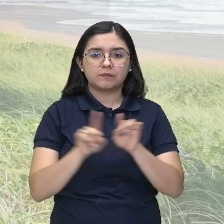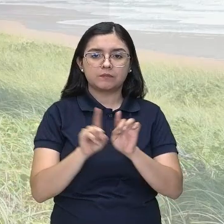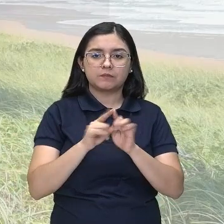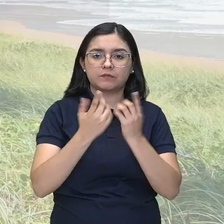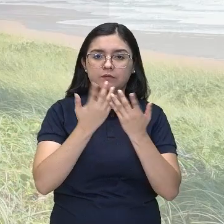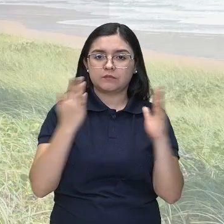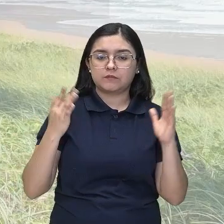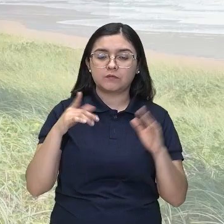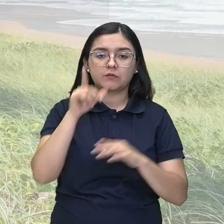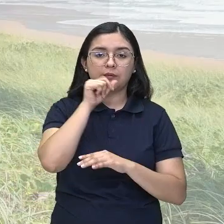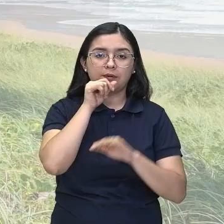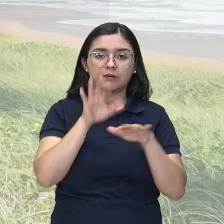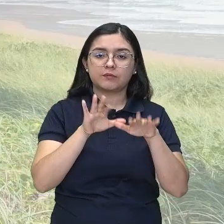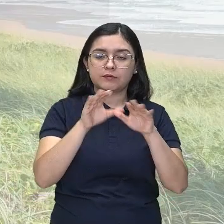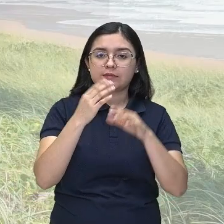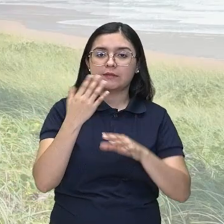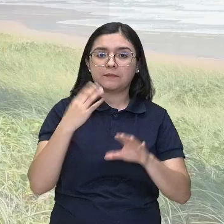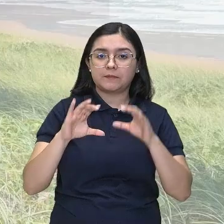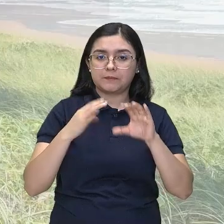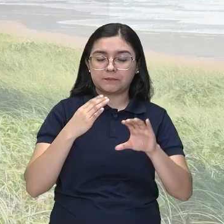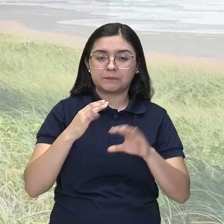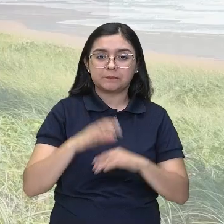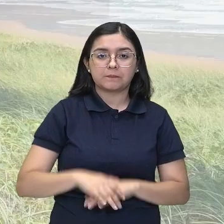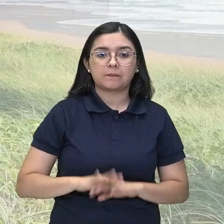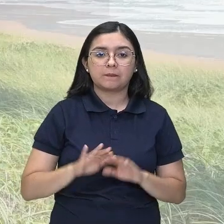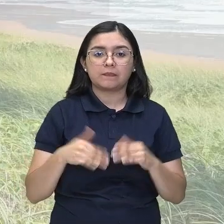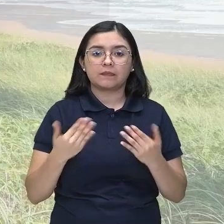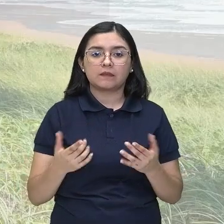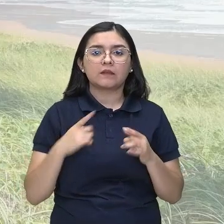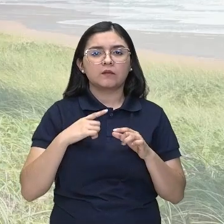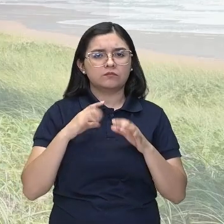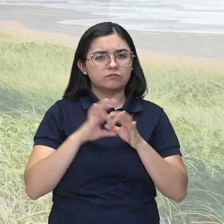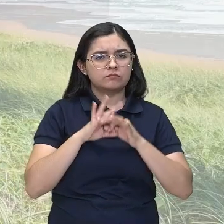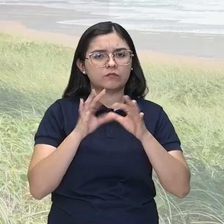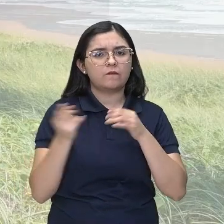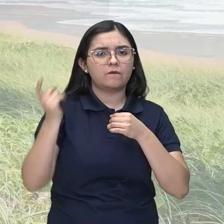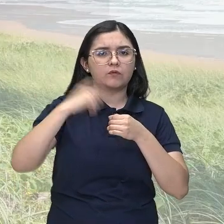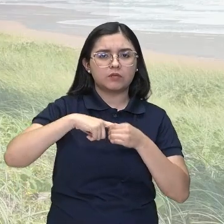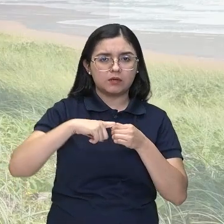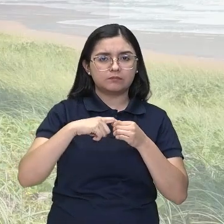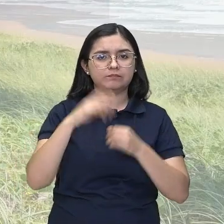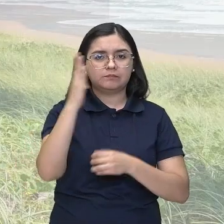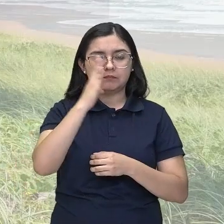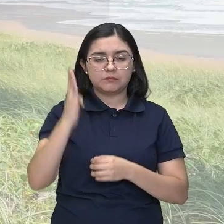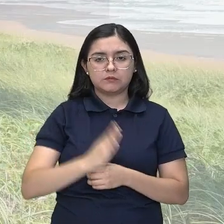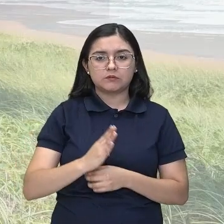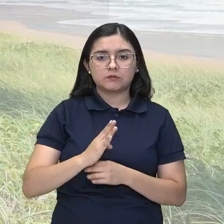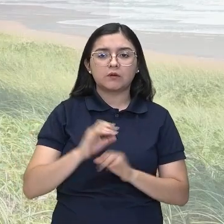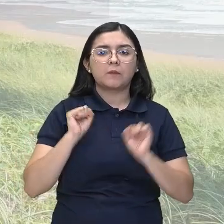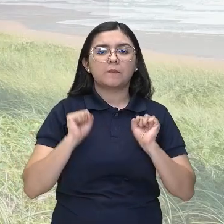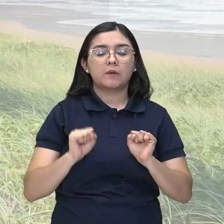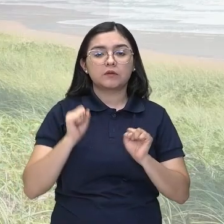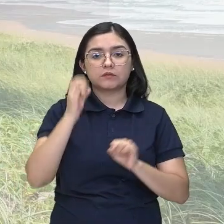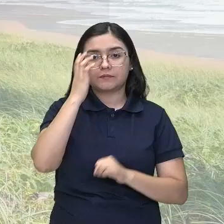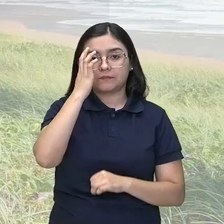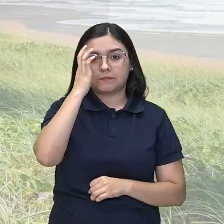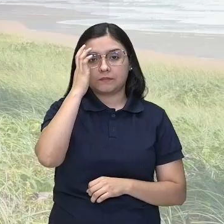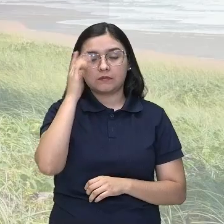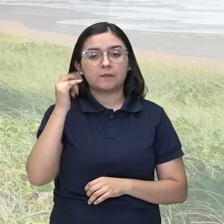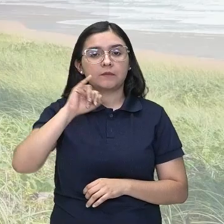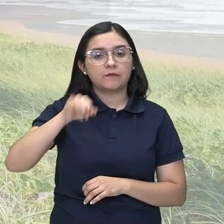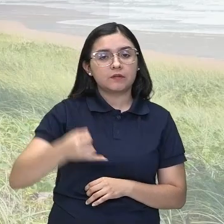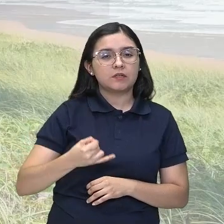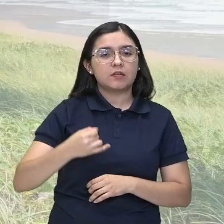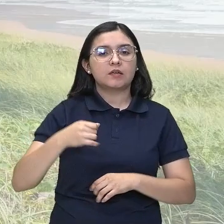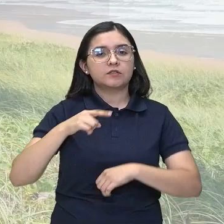palmeiras onde canta o sabiá. Então me deixe voltar para a minha terra, para que eu possa reviver esses momentos, para